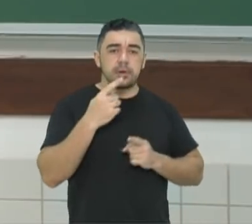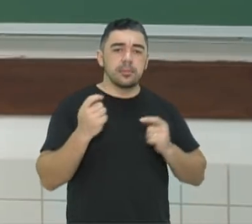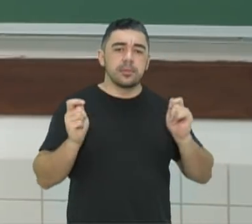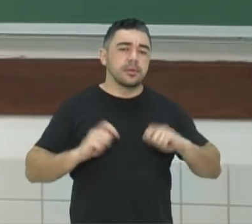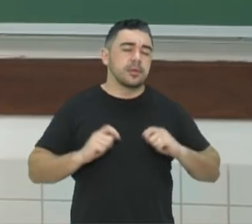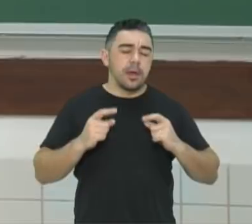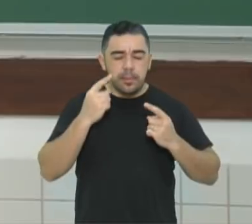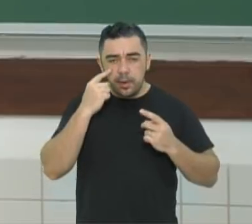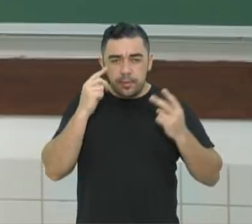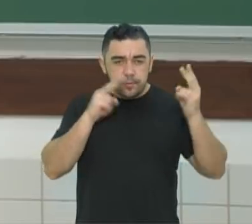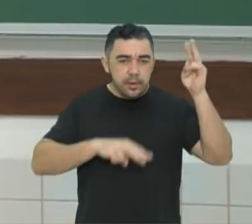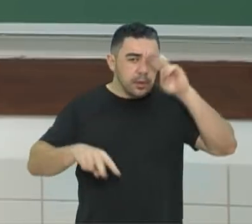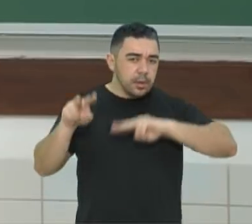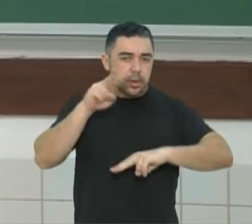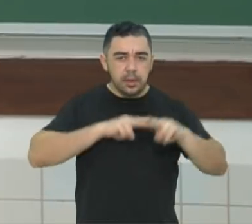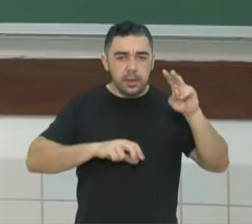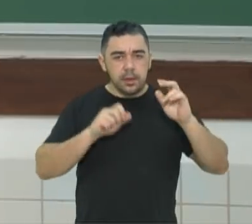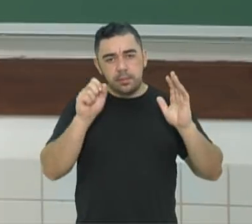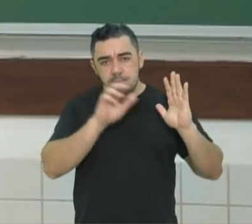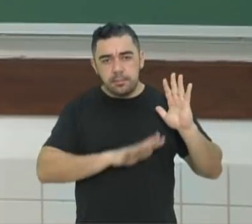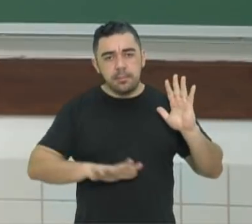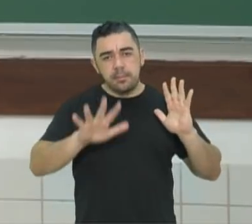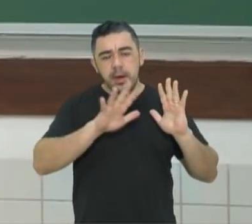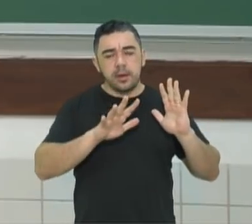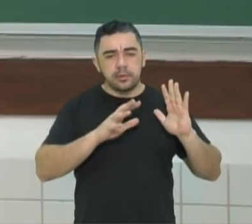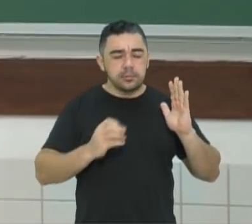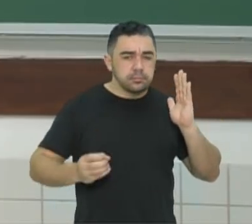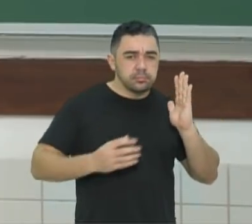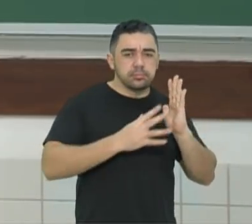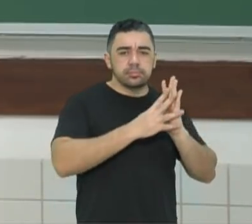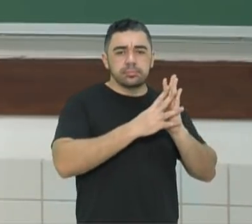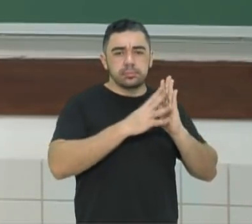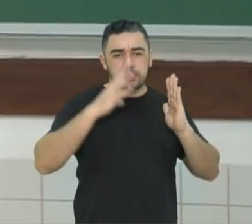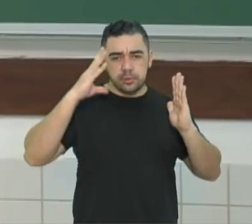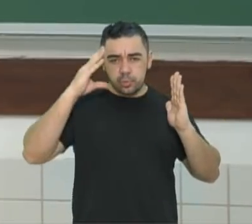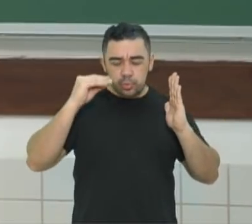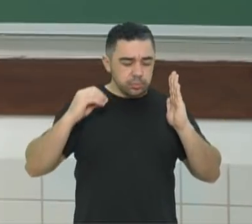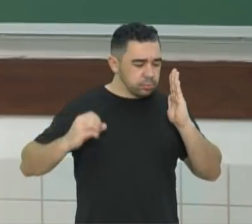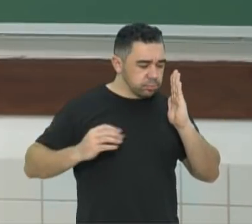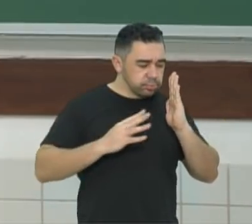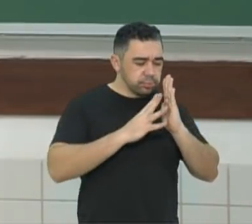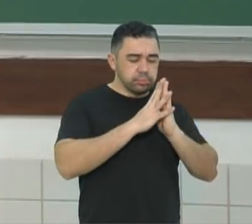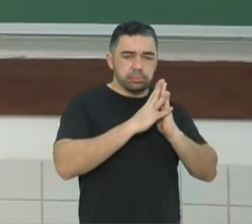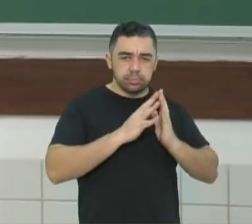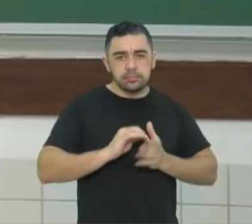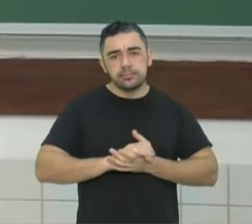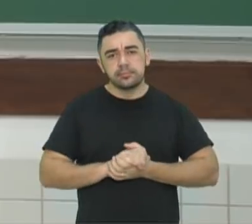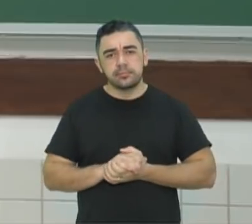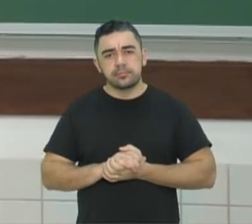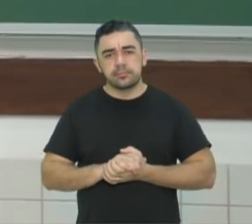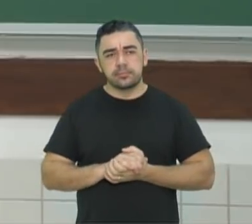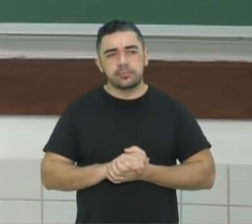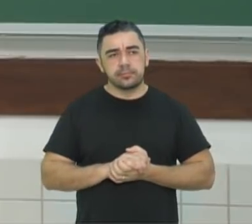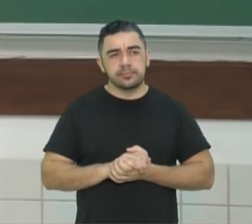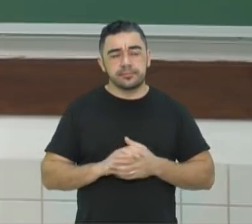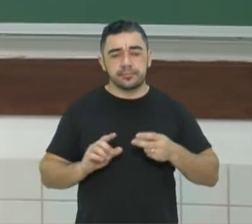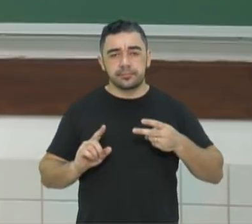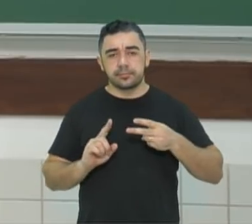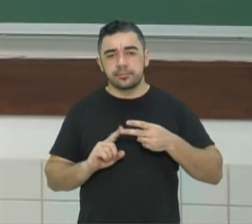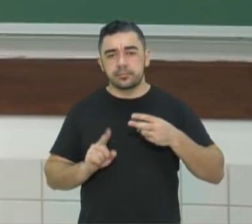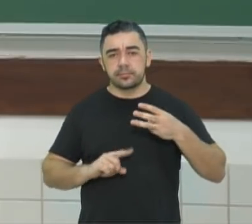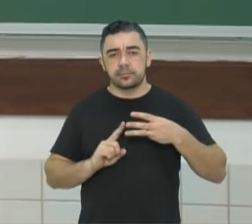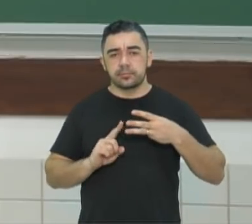de ver imagens sendo colocadas de maneiras de projeção, tá bom? E nós temos também